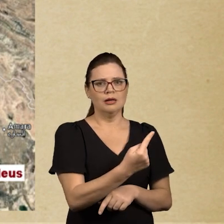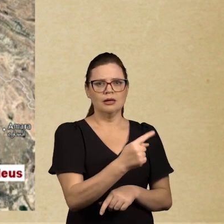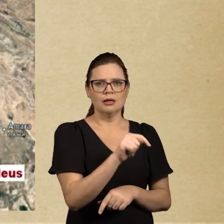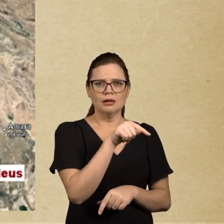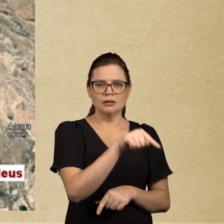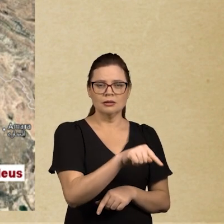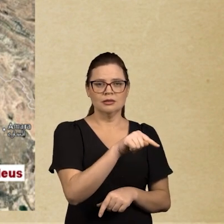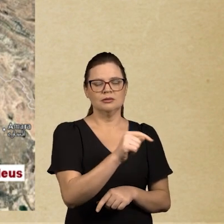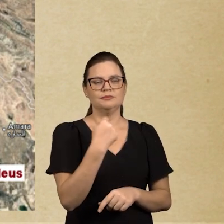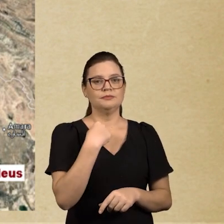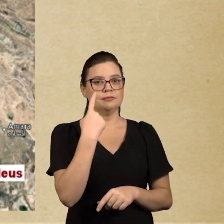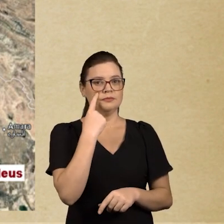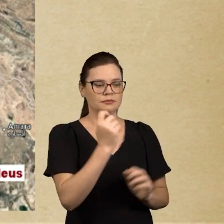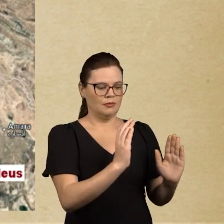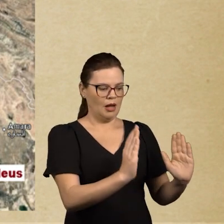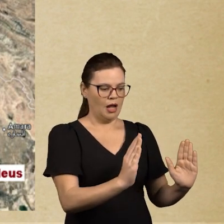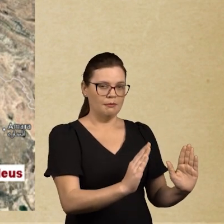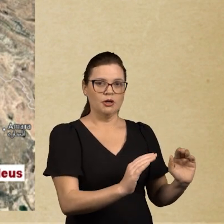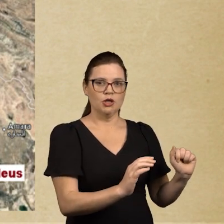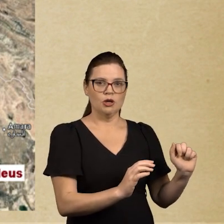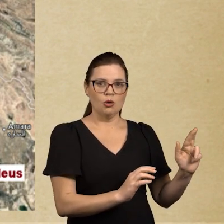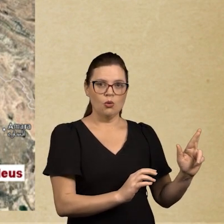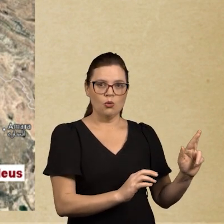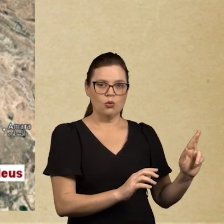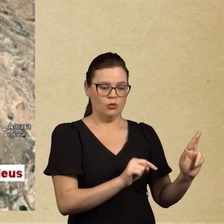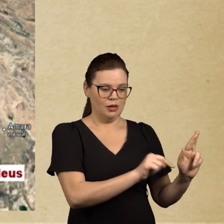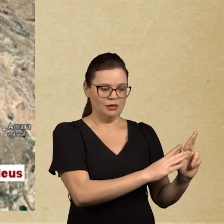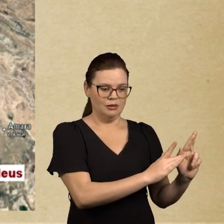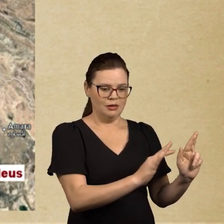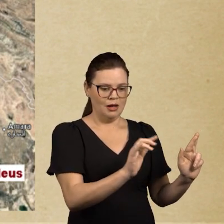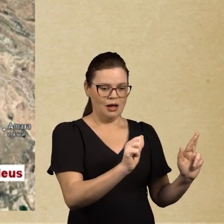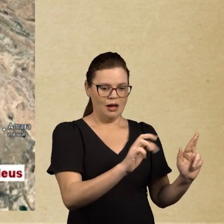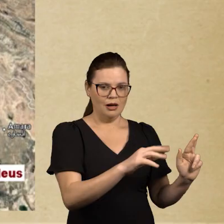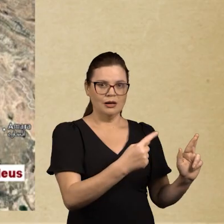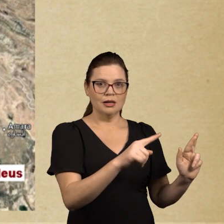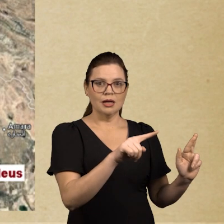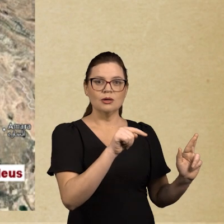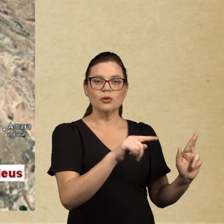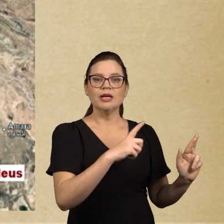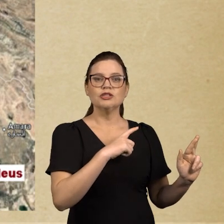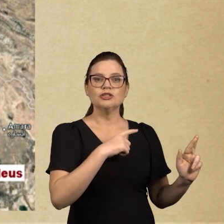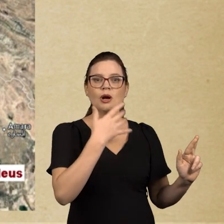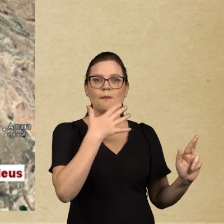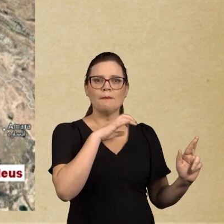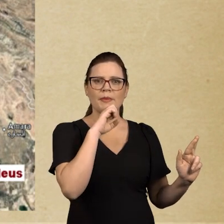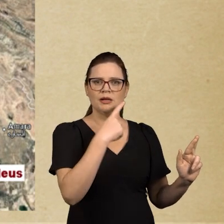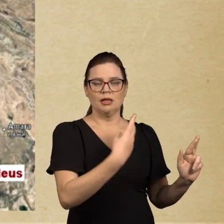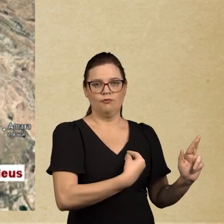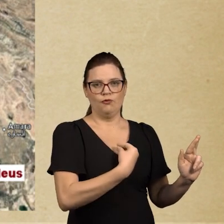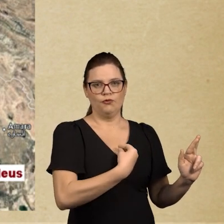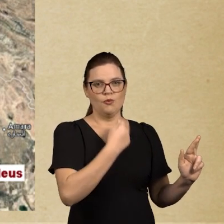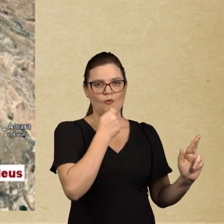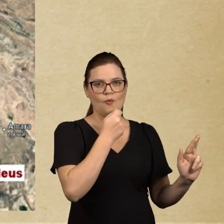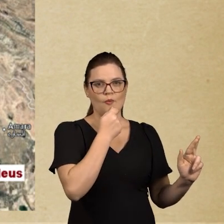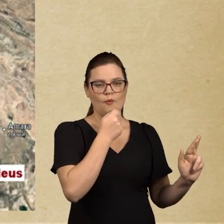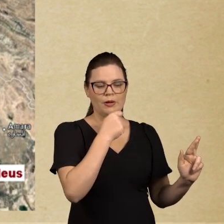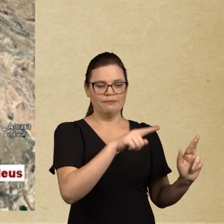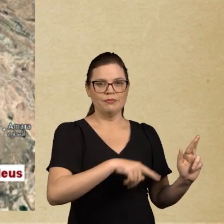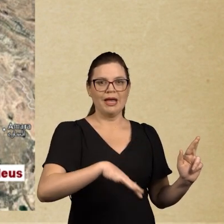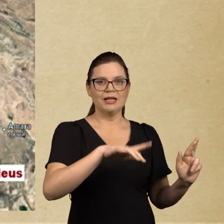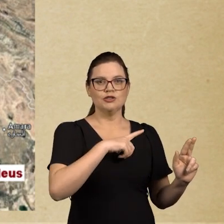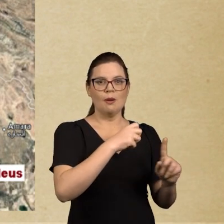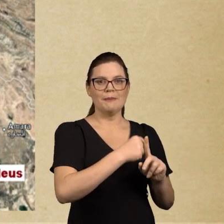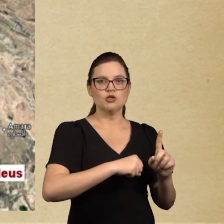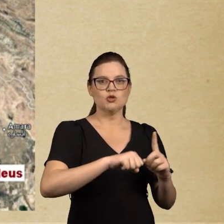esse trajeto aqui até Harã, ele ainda tinha o pai dele, né? O pai estava vivo, né? E eles viviam numa sociedade